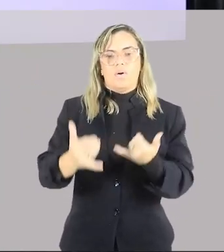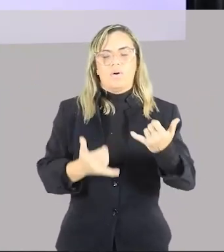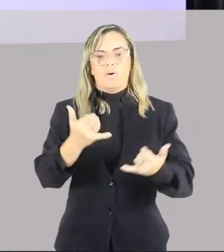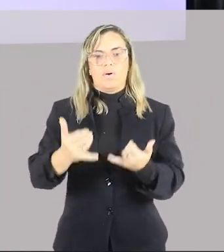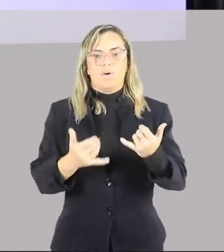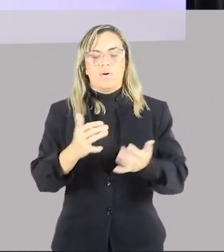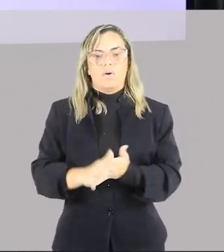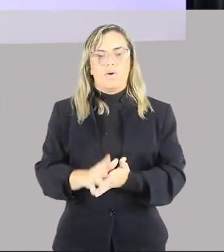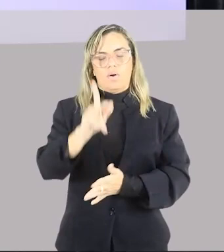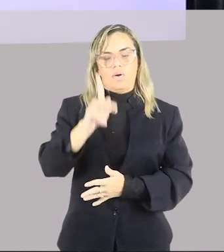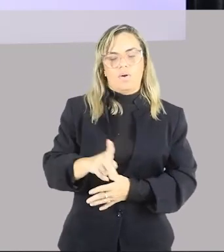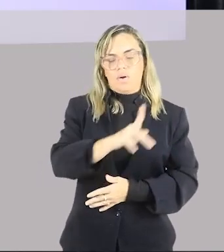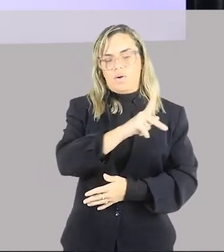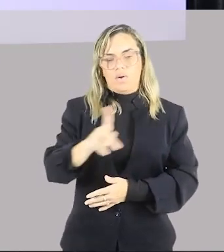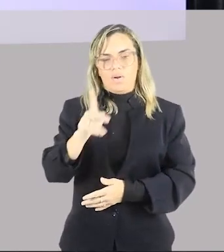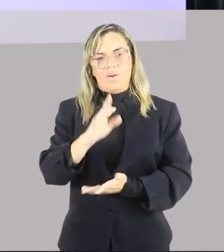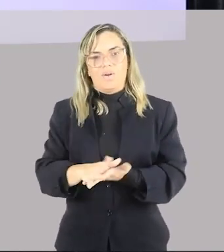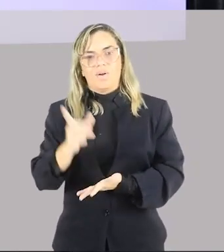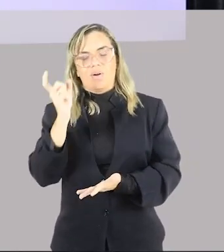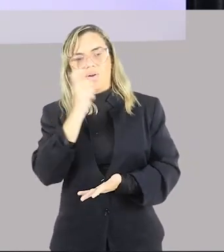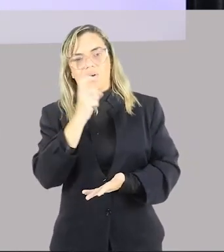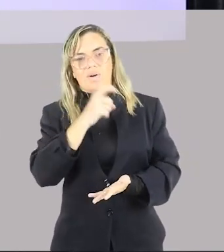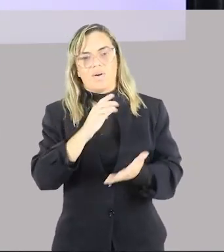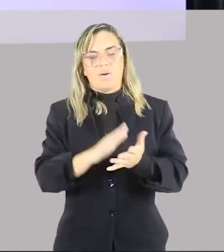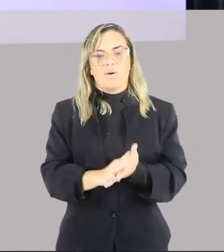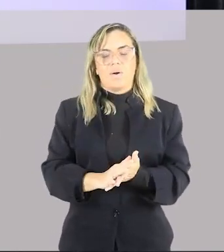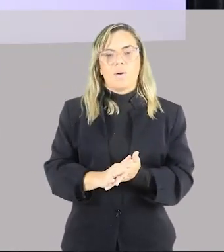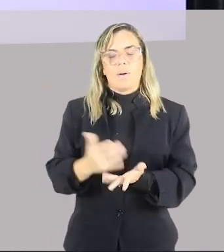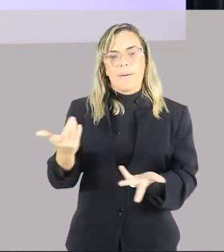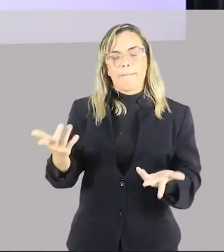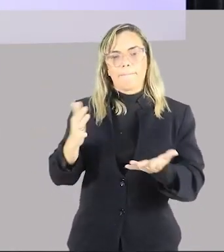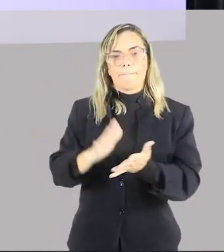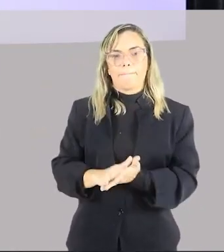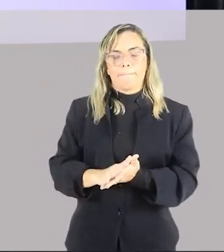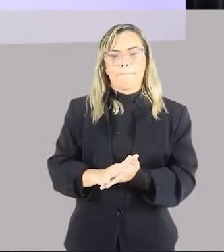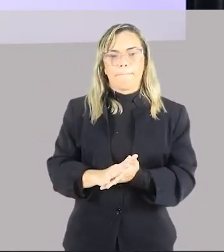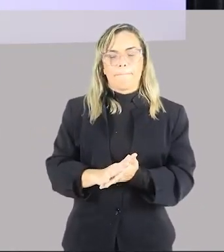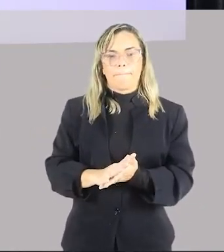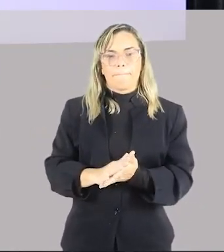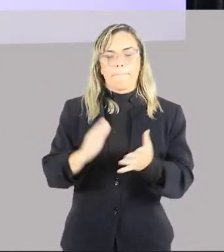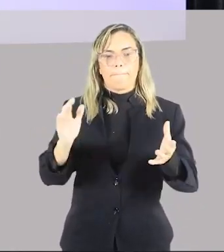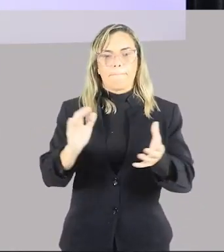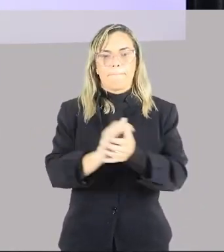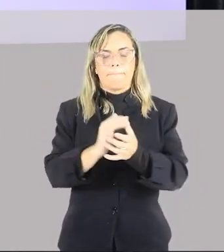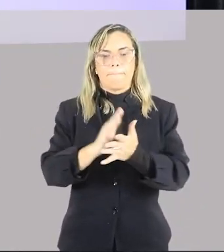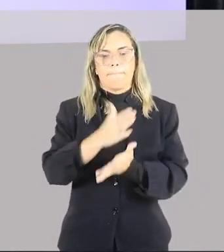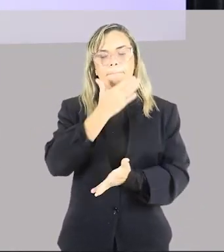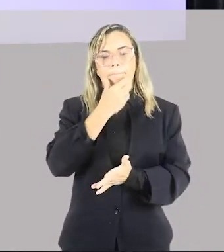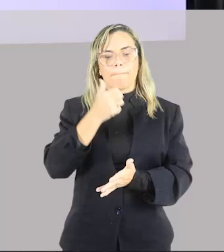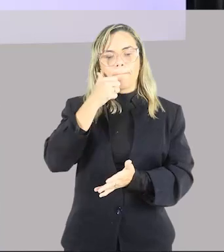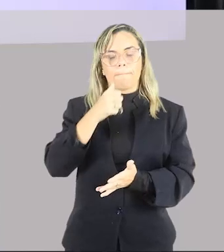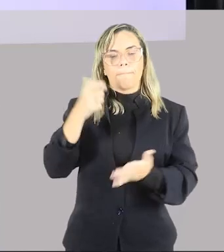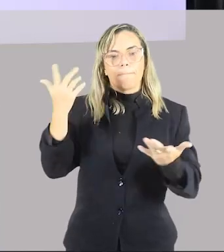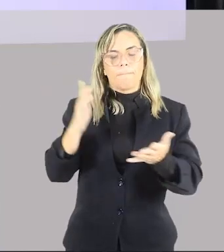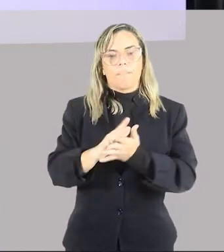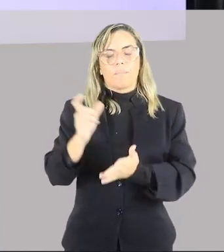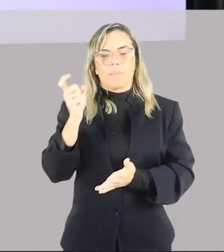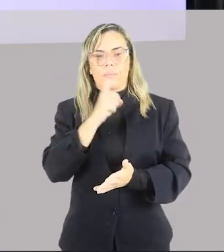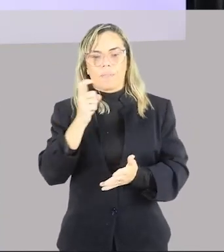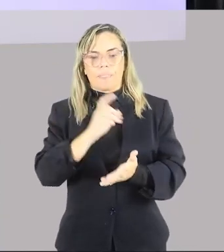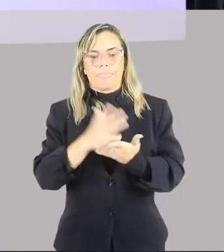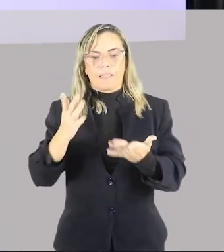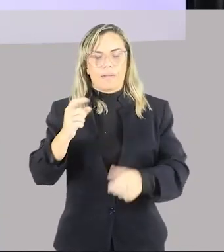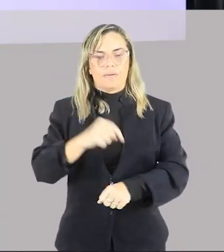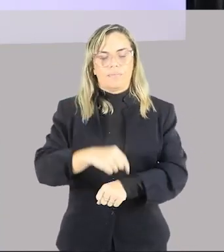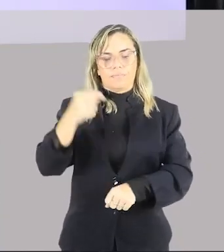padre fake, tem uma noiva fake, tem um noivo falso também. Naquele momento se celebra o